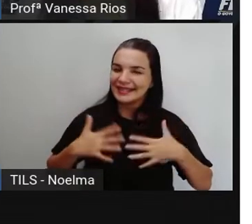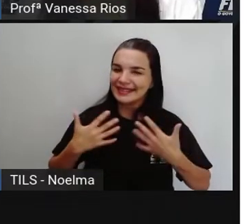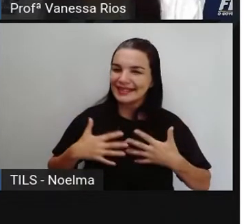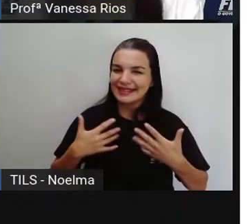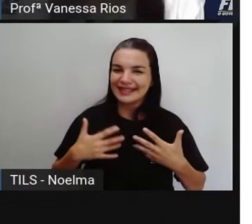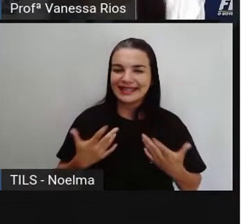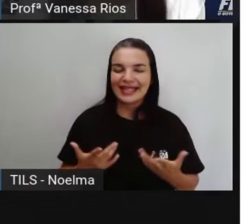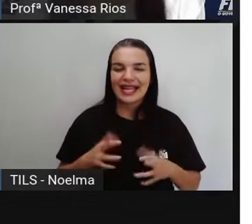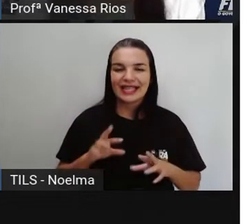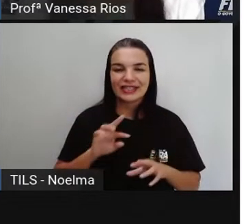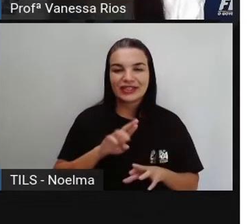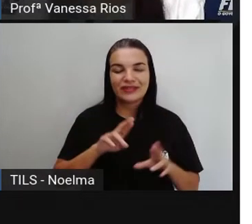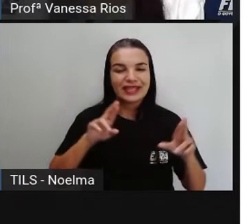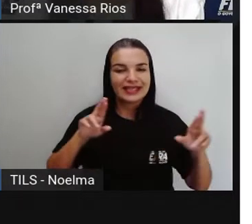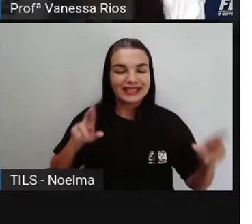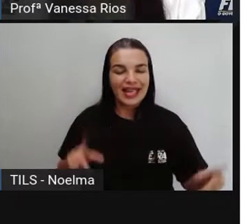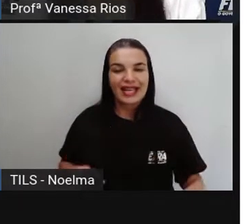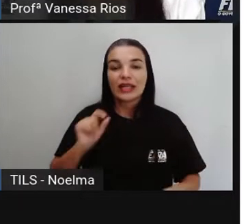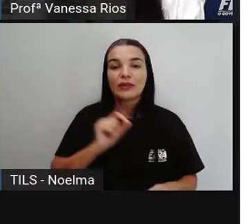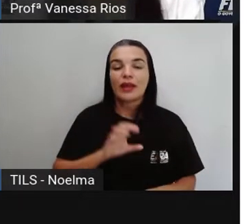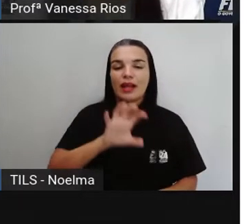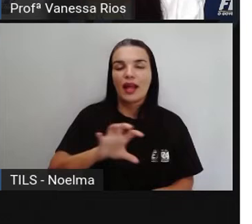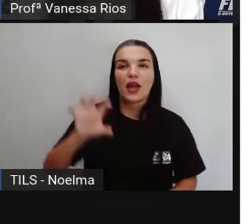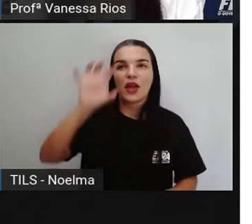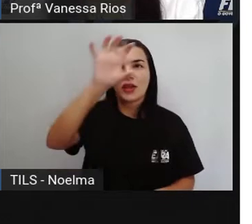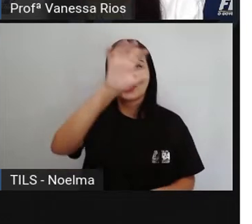região Nordeste e do estado da Bahia.